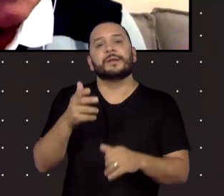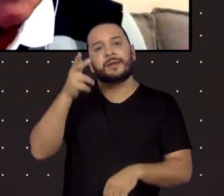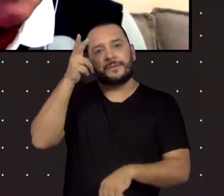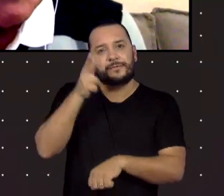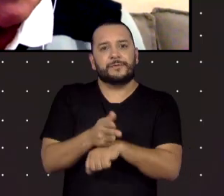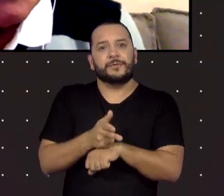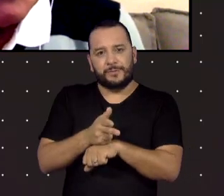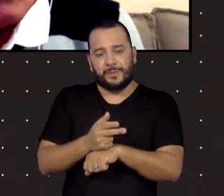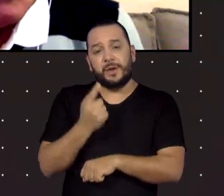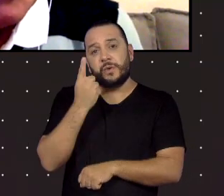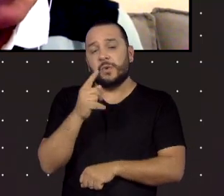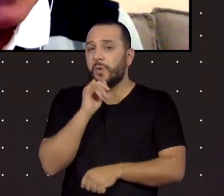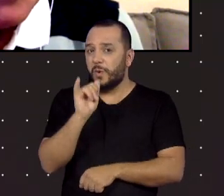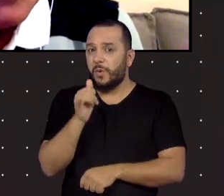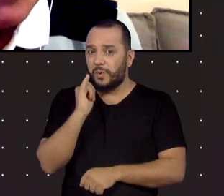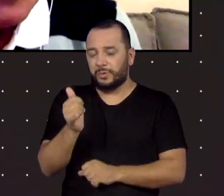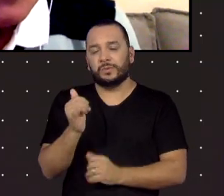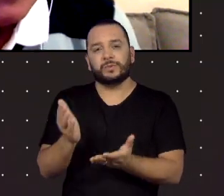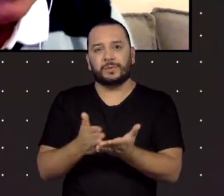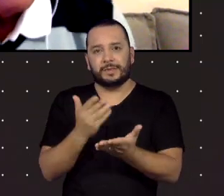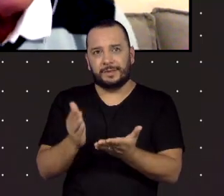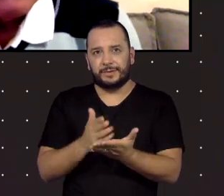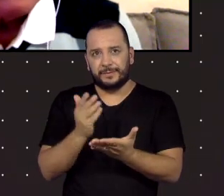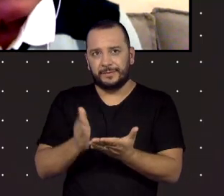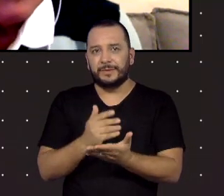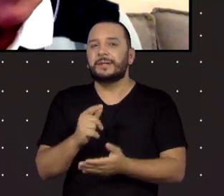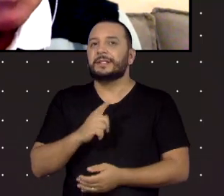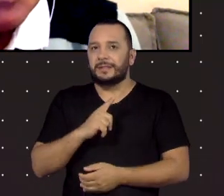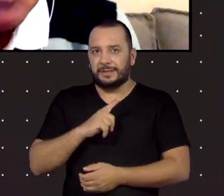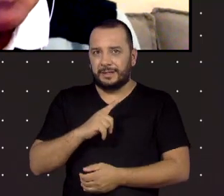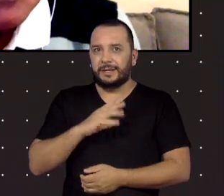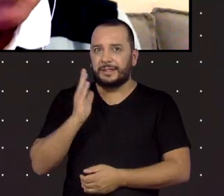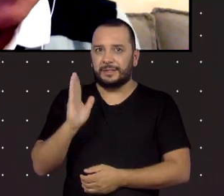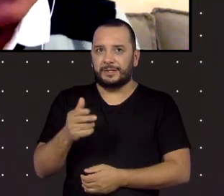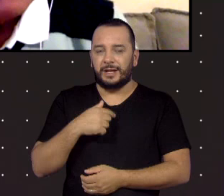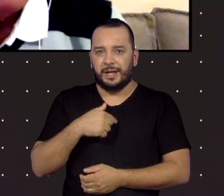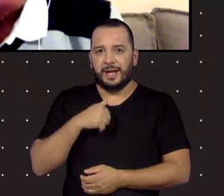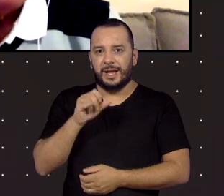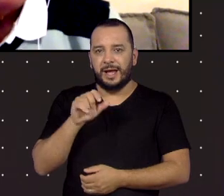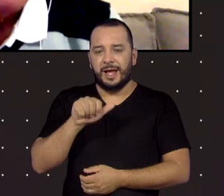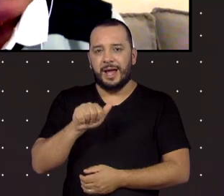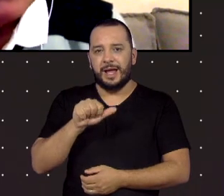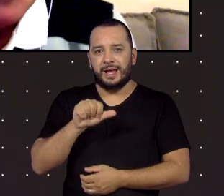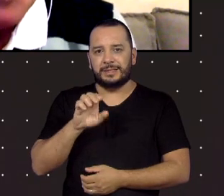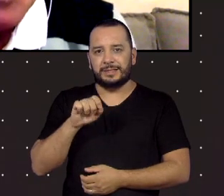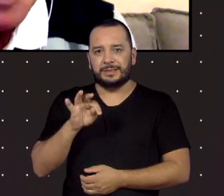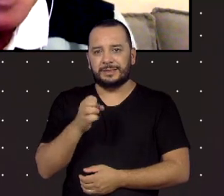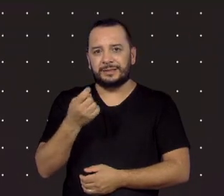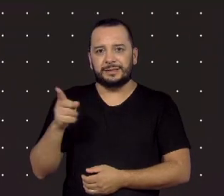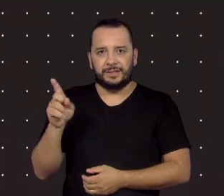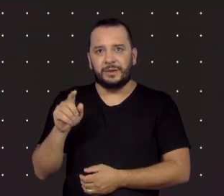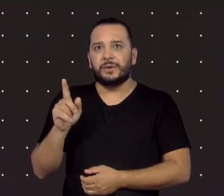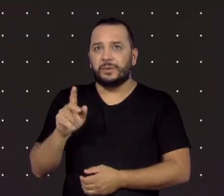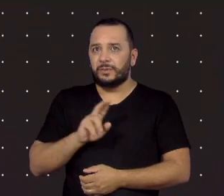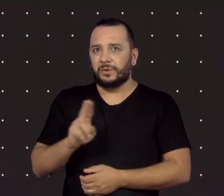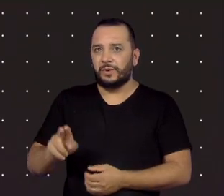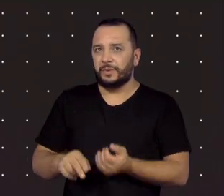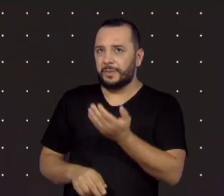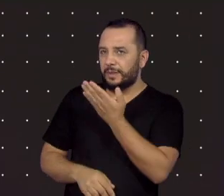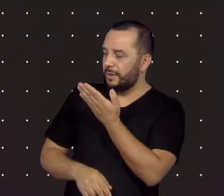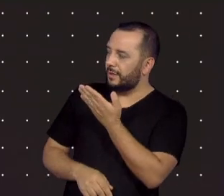contos desse livro. Está aí o Ascensão ao Mundo de Anushka, e que no cinema ficou Anushka Manequim e